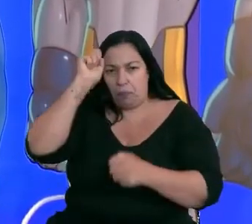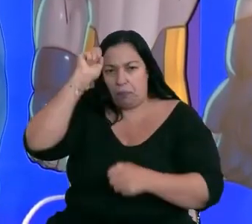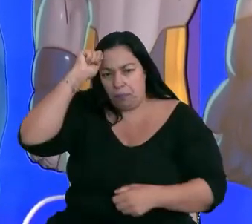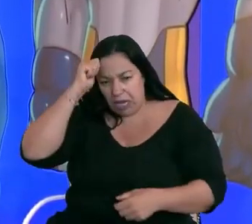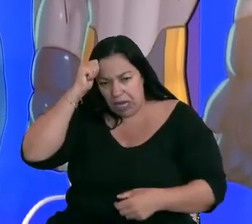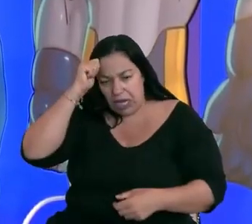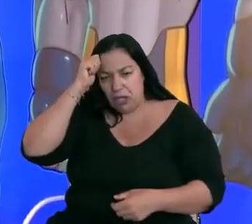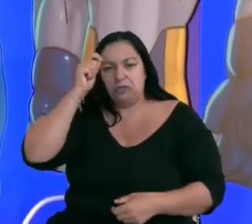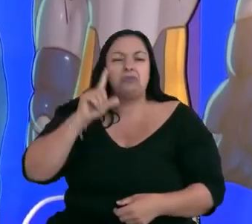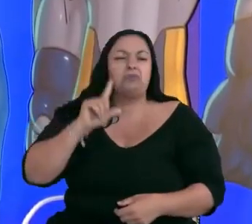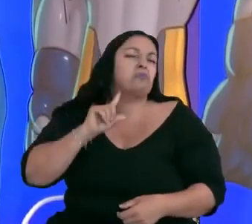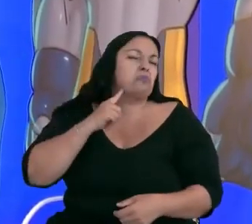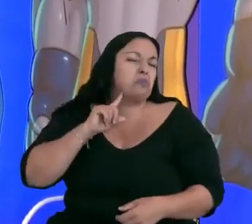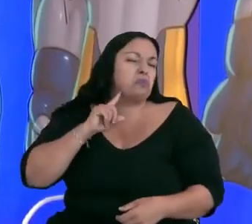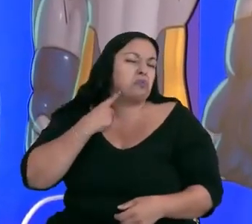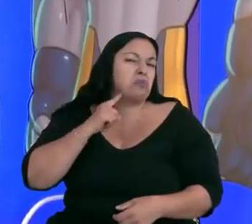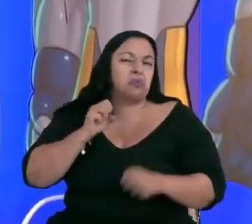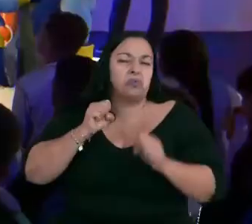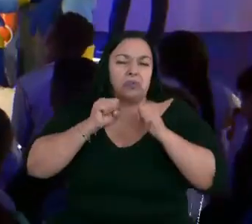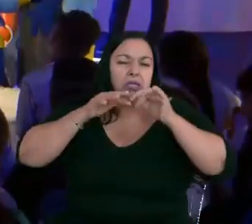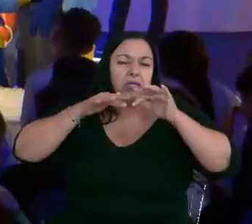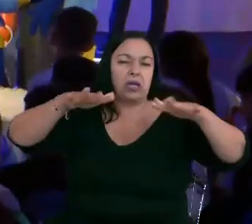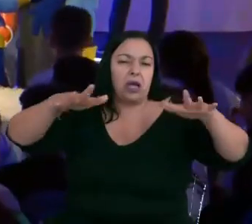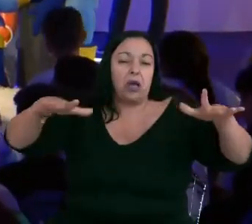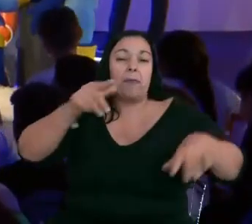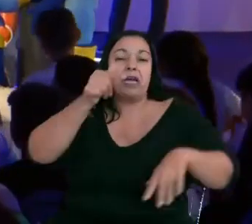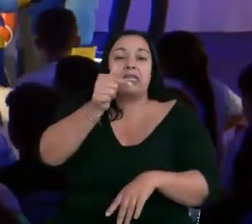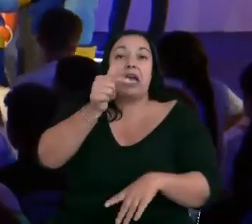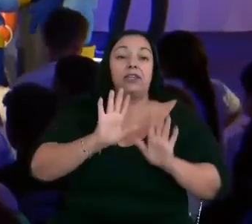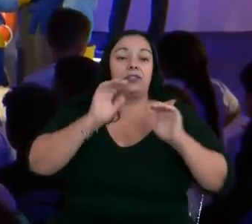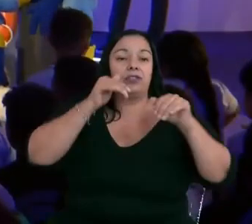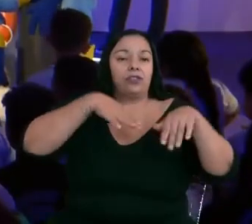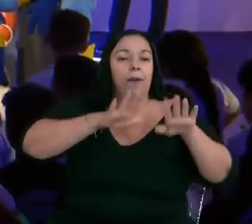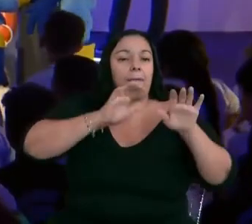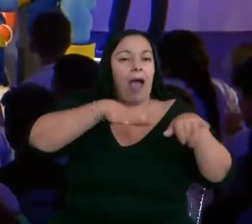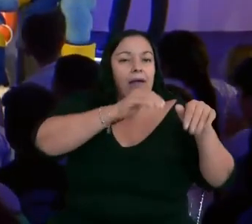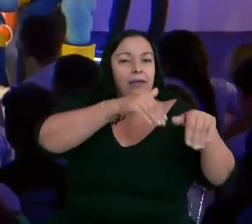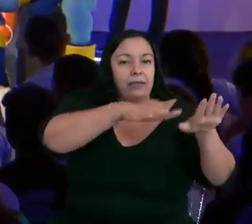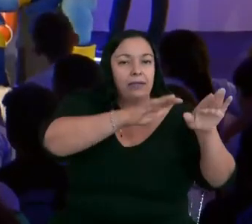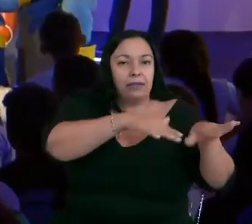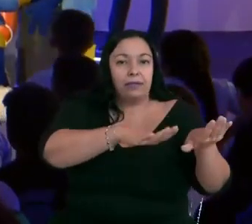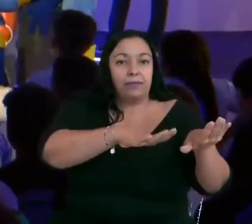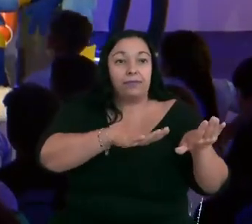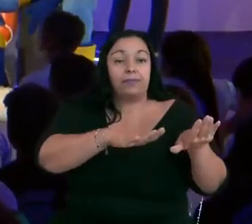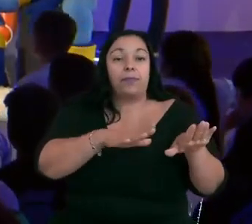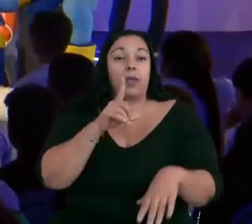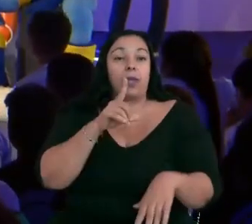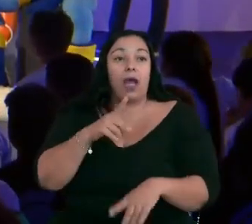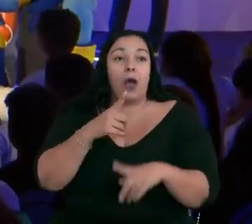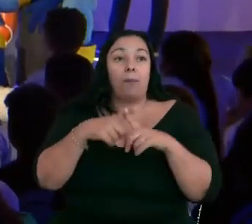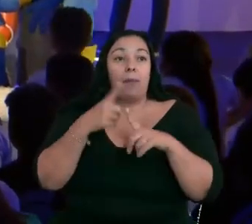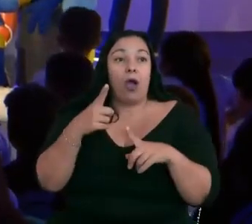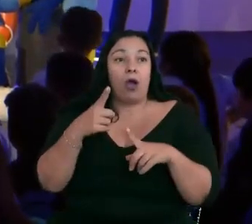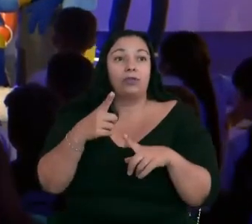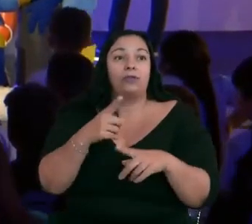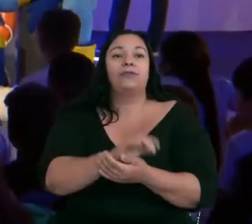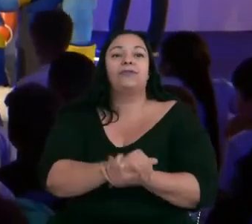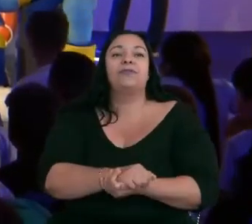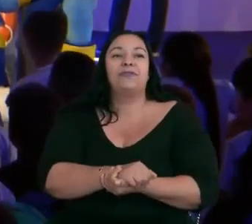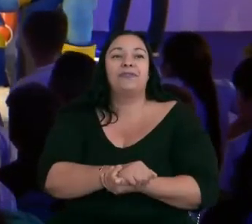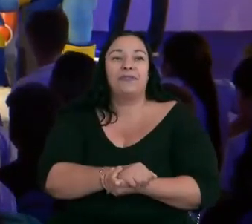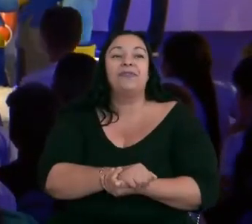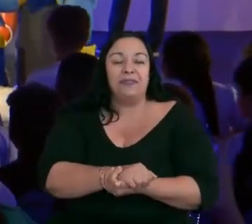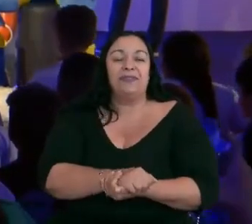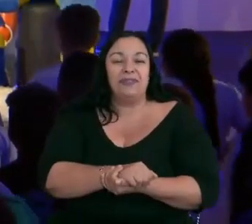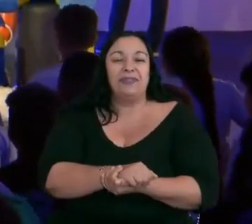se espalhou pelos sete mares. E o pior de tudo é que quanto mais lixo, mais fracos os